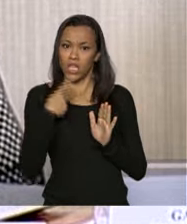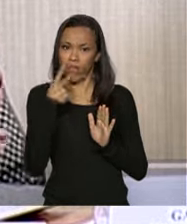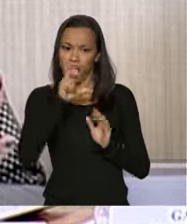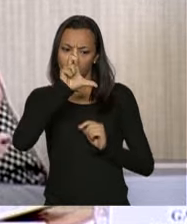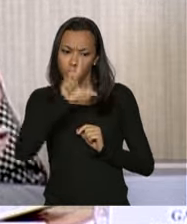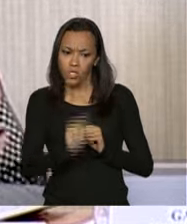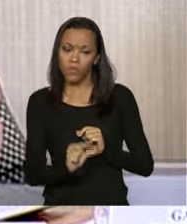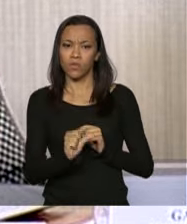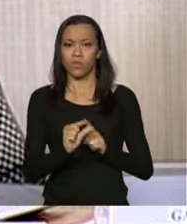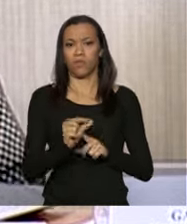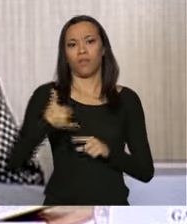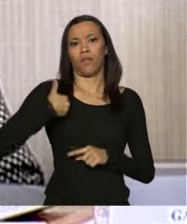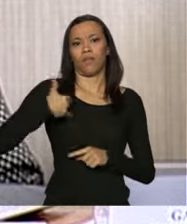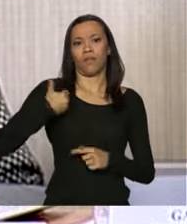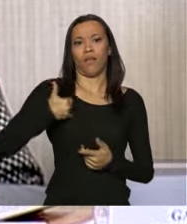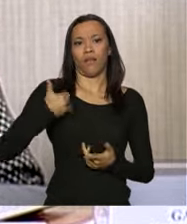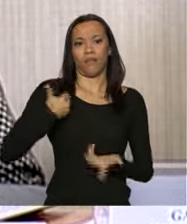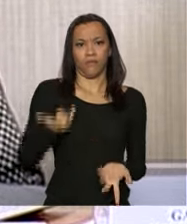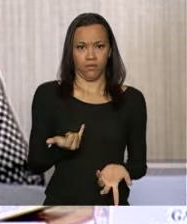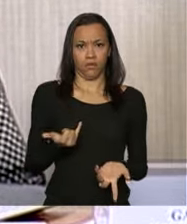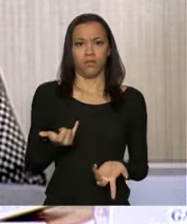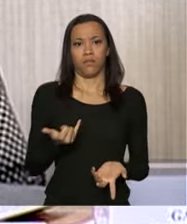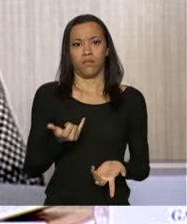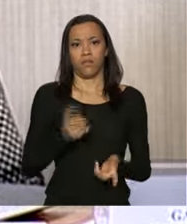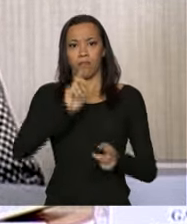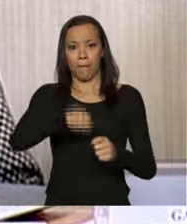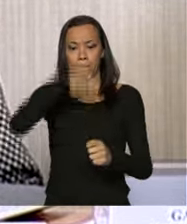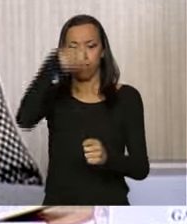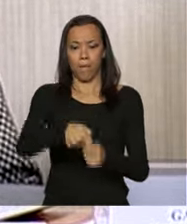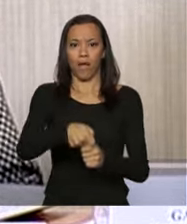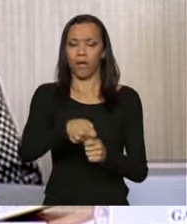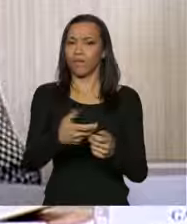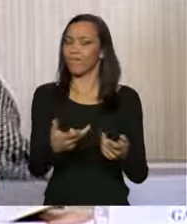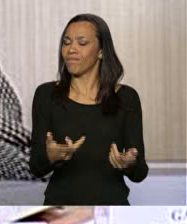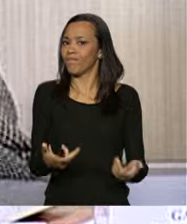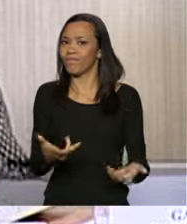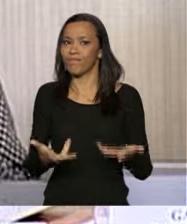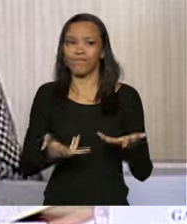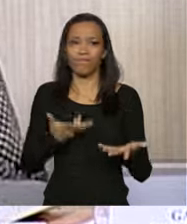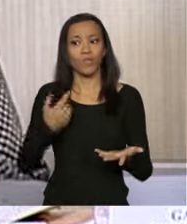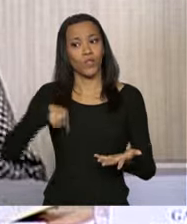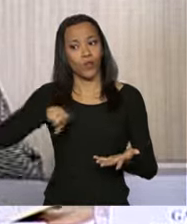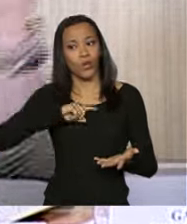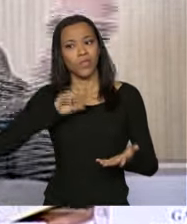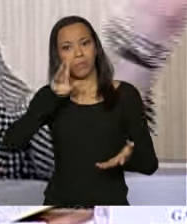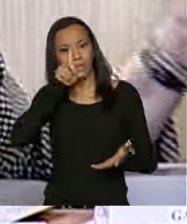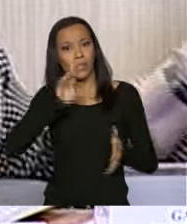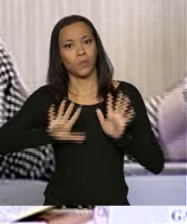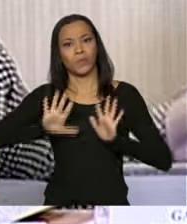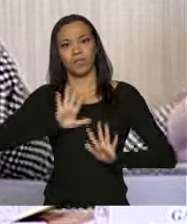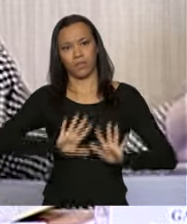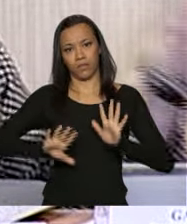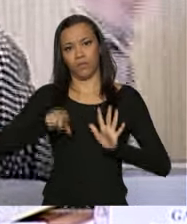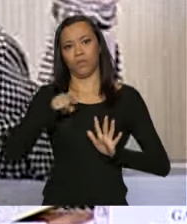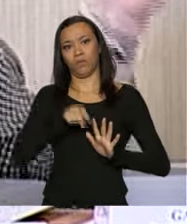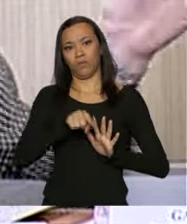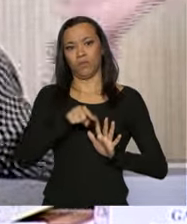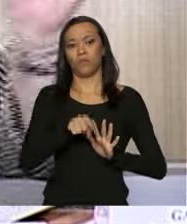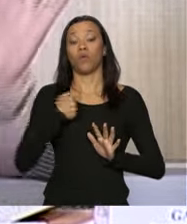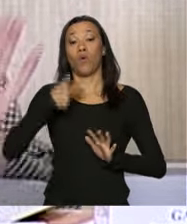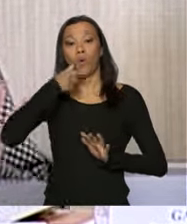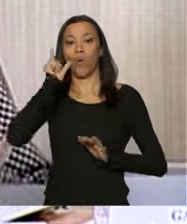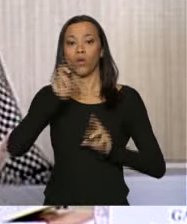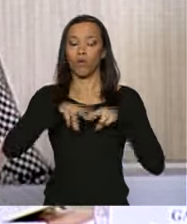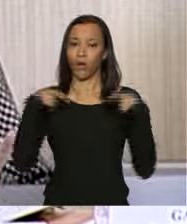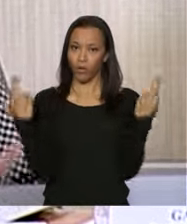da idade de imputabilidade penal. Acho que nós precisamos estar muito atentos a isso. Ontem fizemos uma reunião com